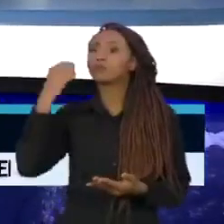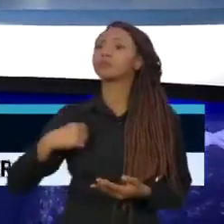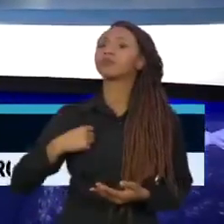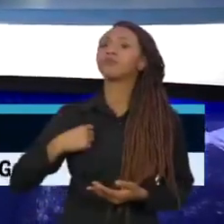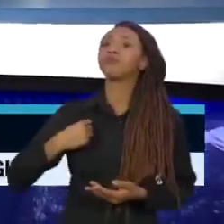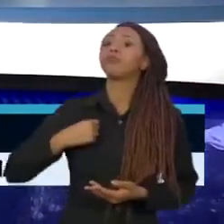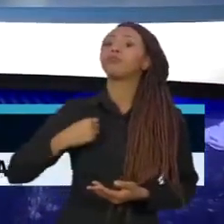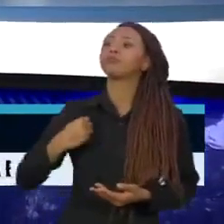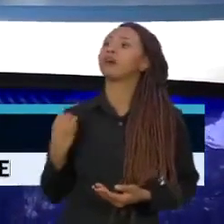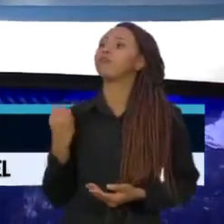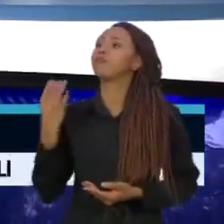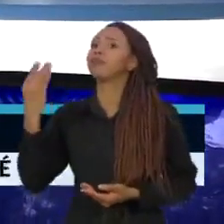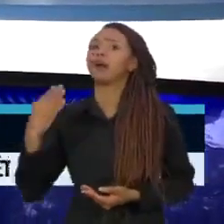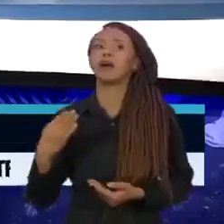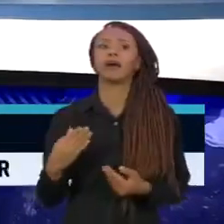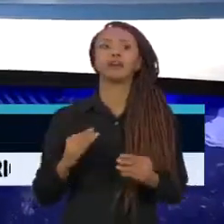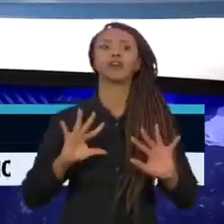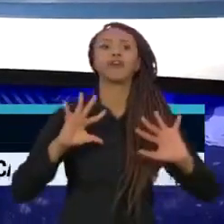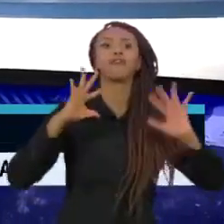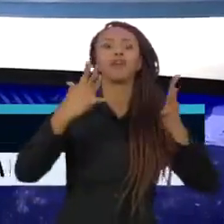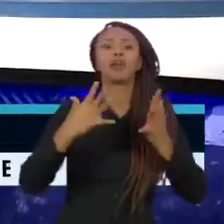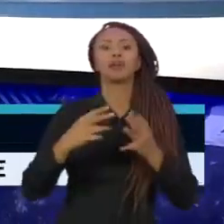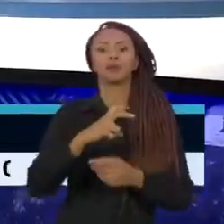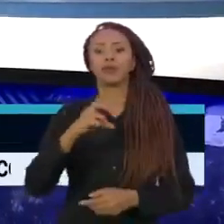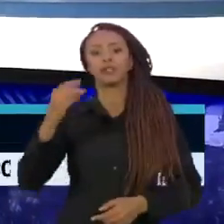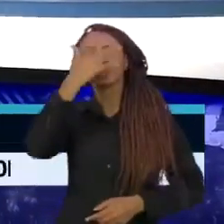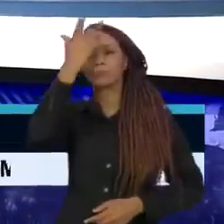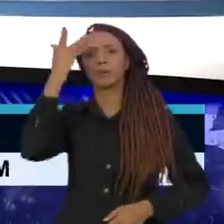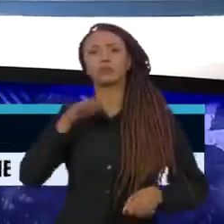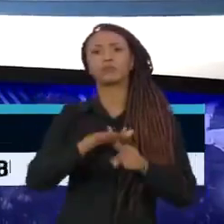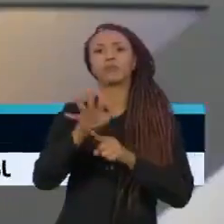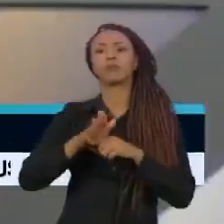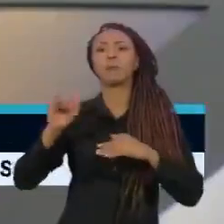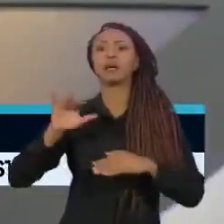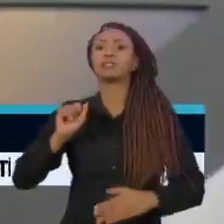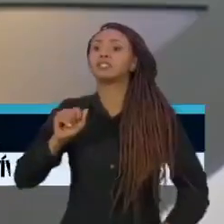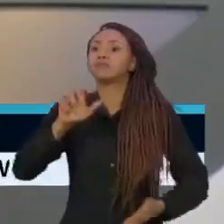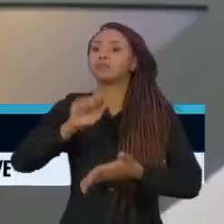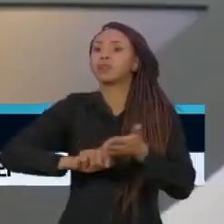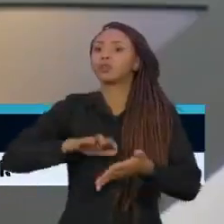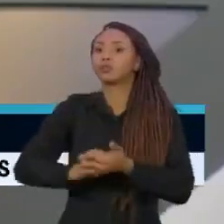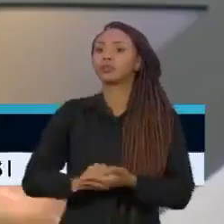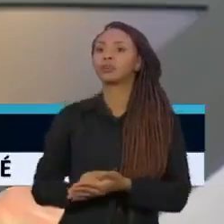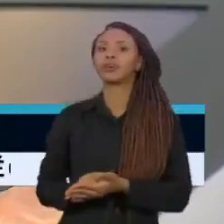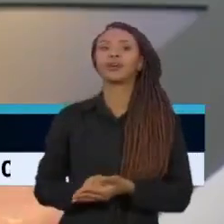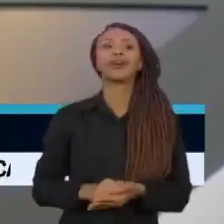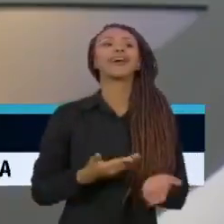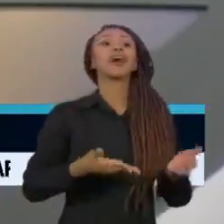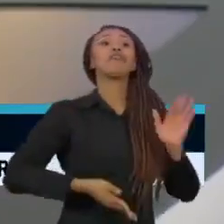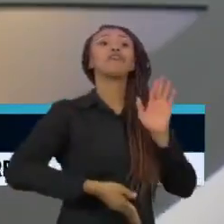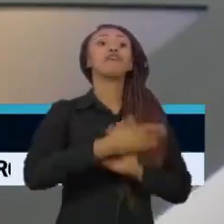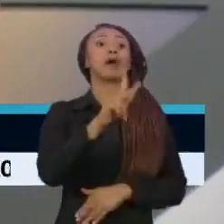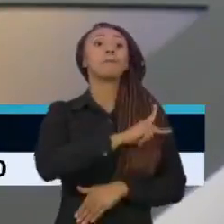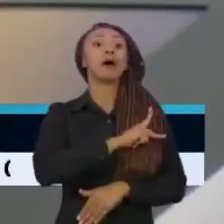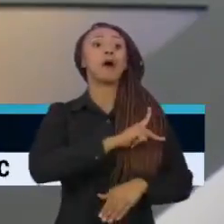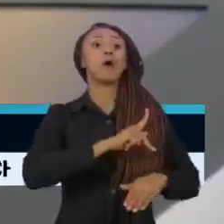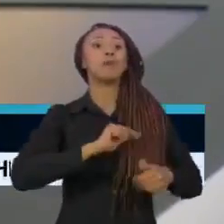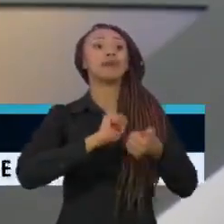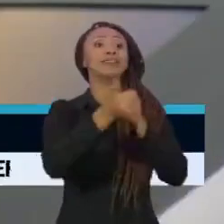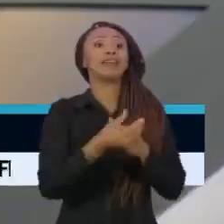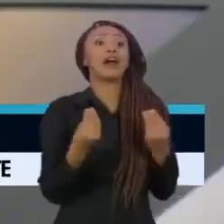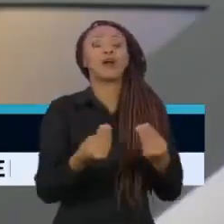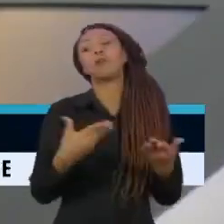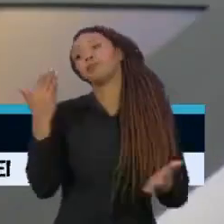viagem os voluntários então eventos Com mais 500 pessoas procuram cadastrados né jogo do Palmeiras jogo do Palmeiras e